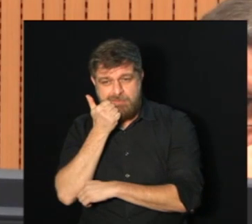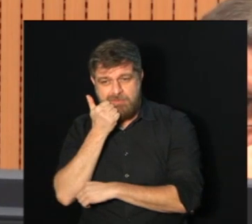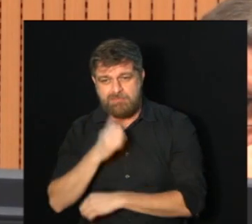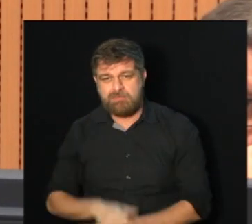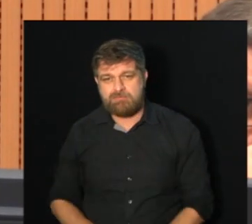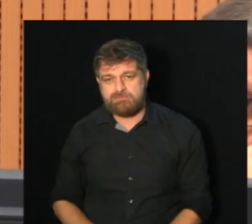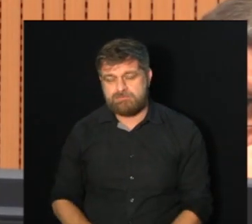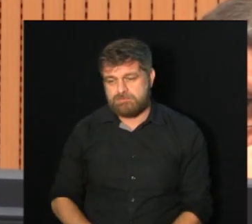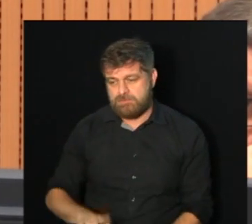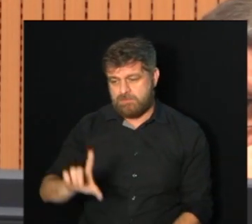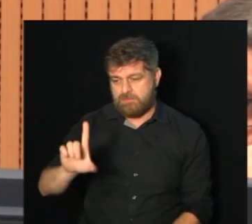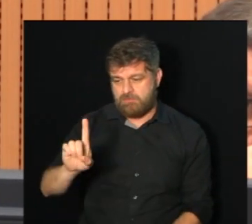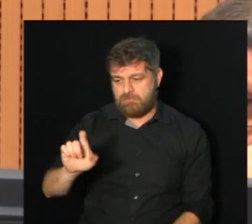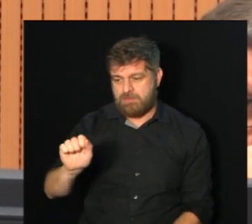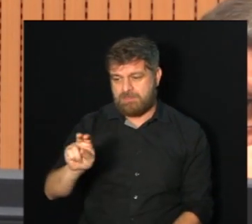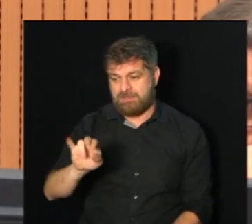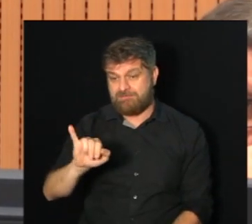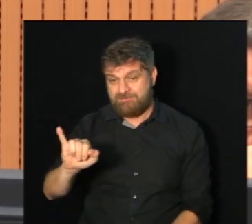O Davi está no Paraguai, ok?